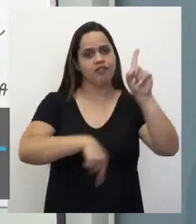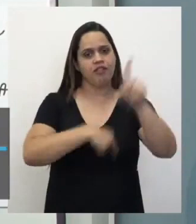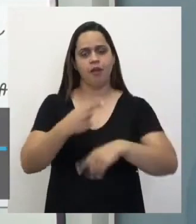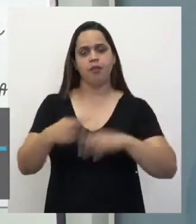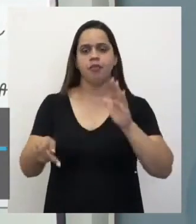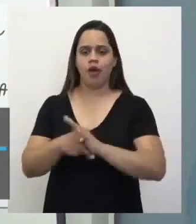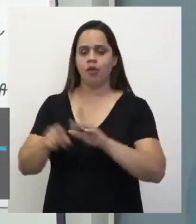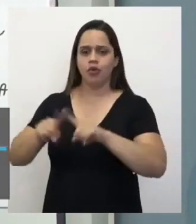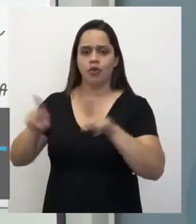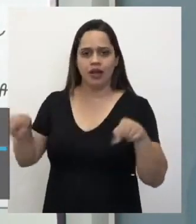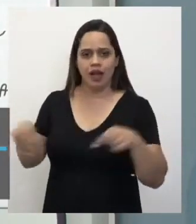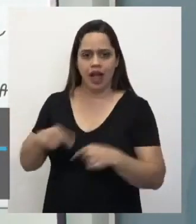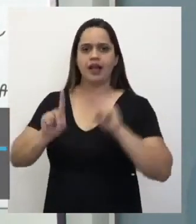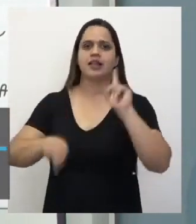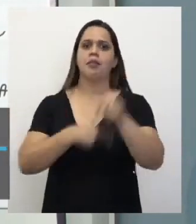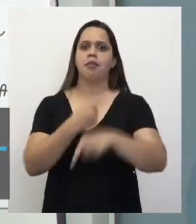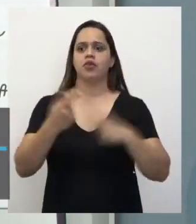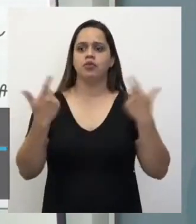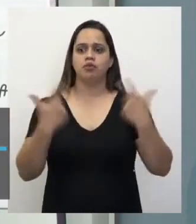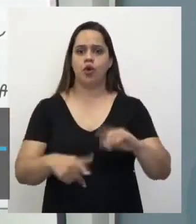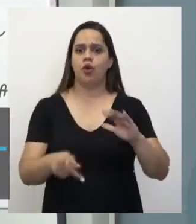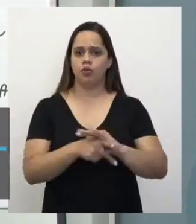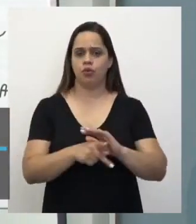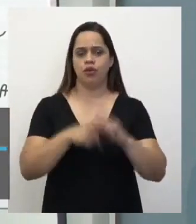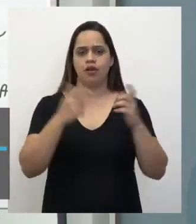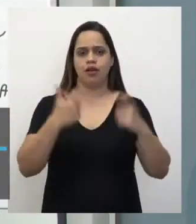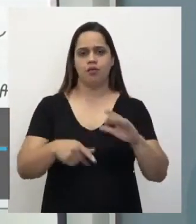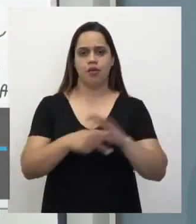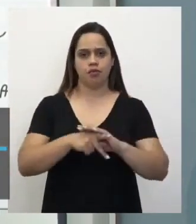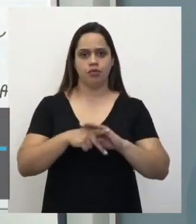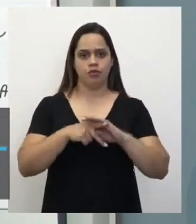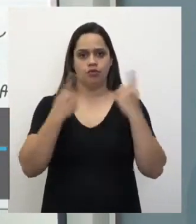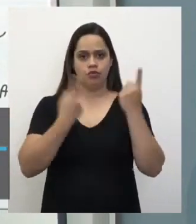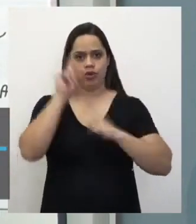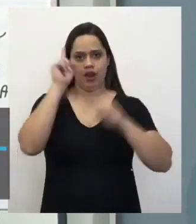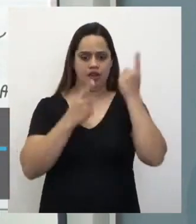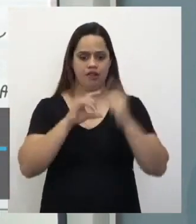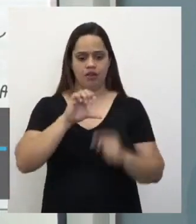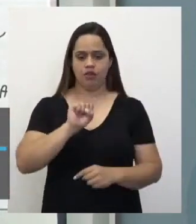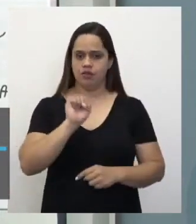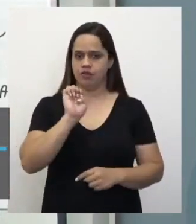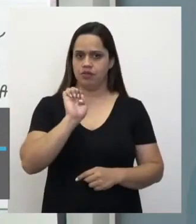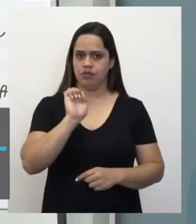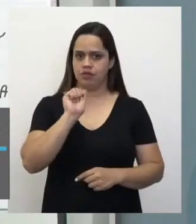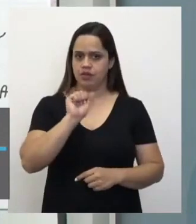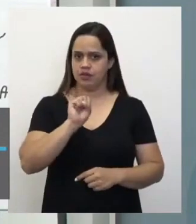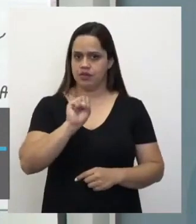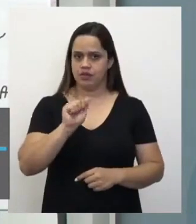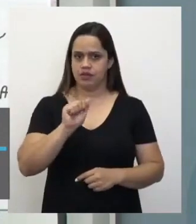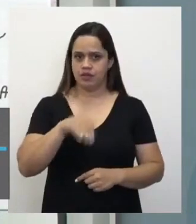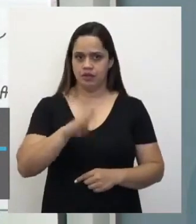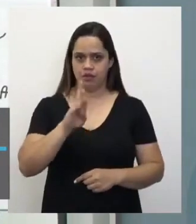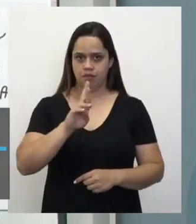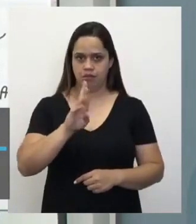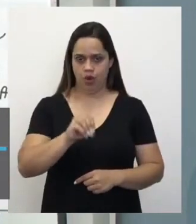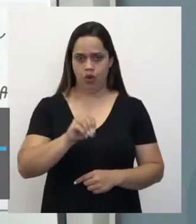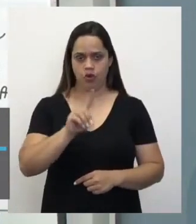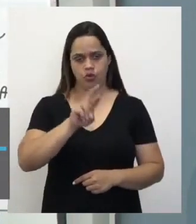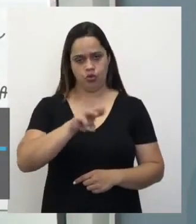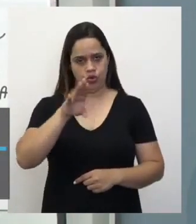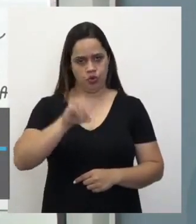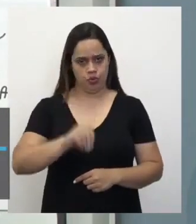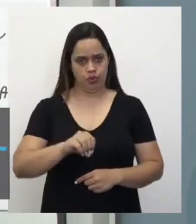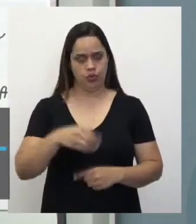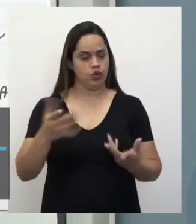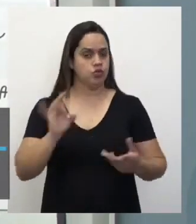depois o sambódromo e tudo mais. Então, foi uma evolução natural. Então, para que essa evolução aconteça dentro da arte, só citando um exemplo, mas para que